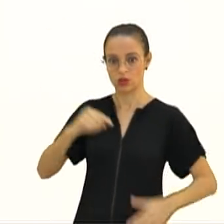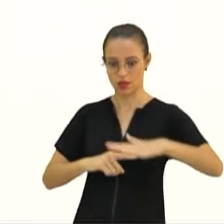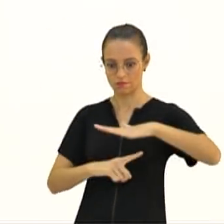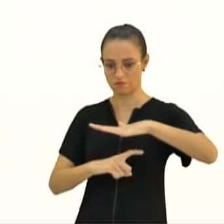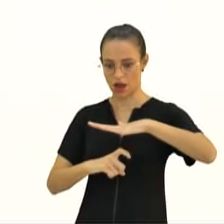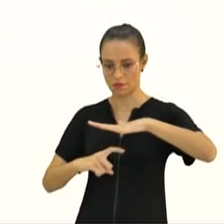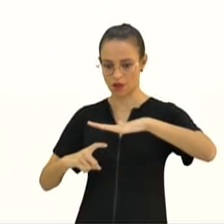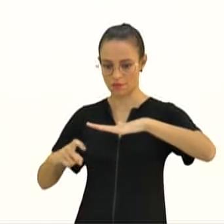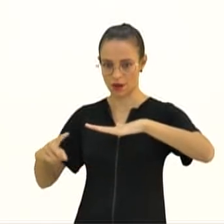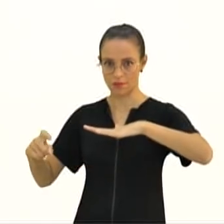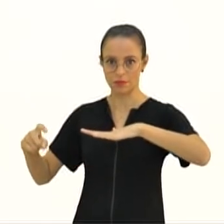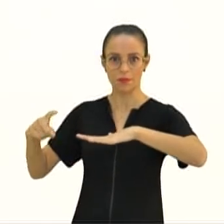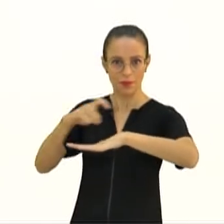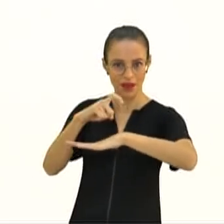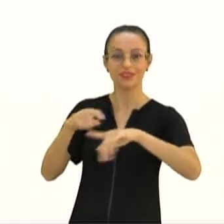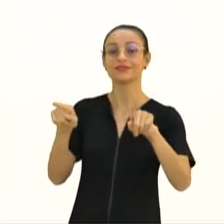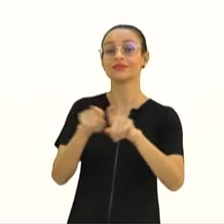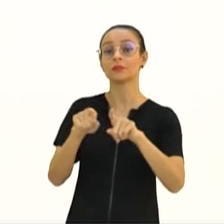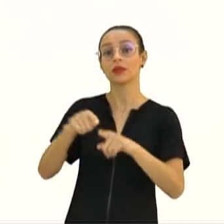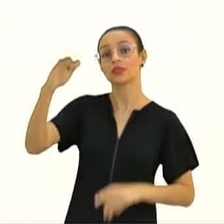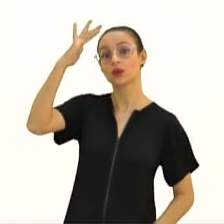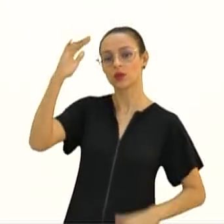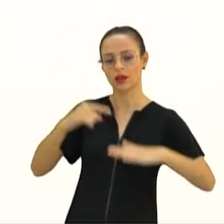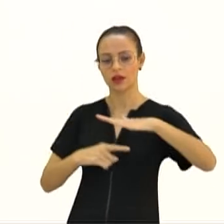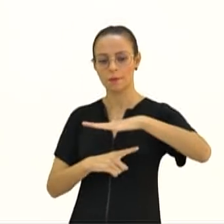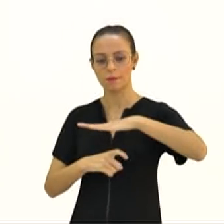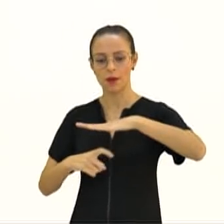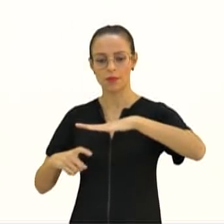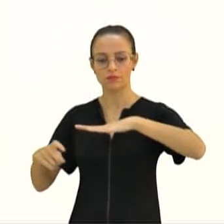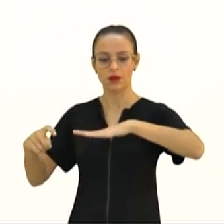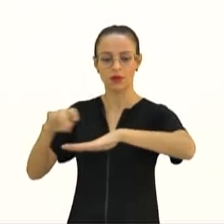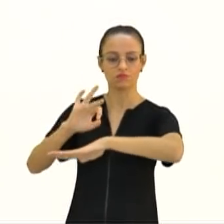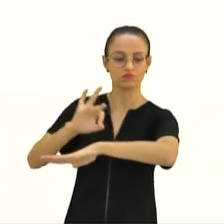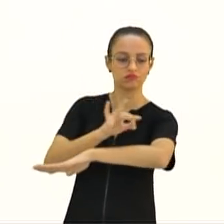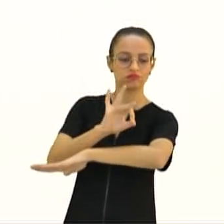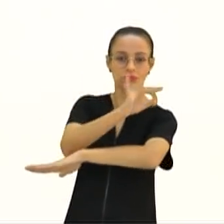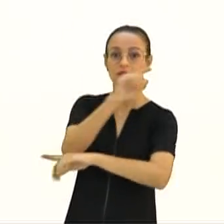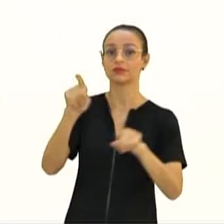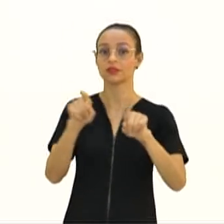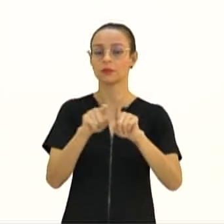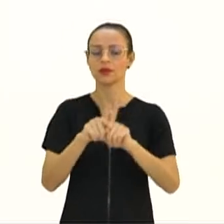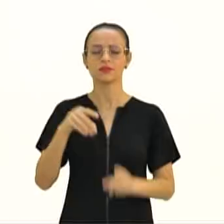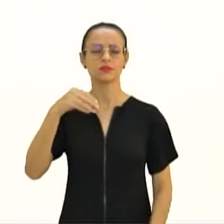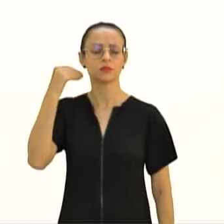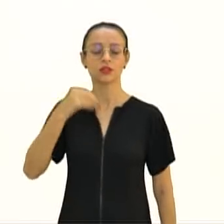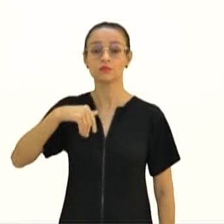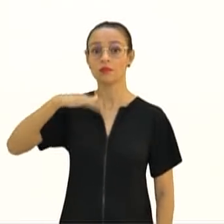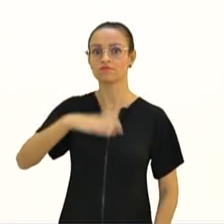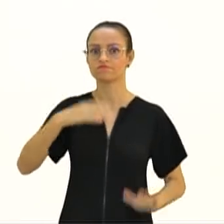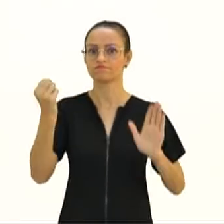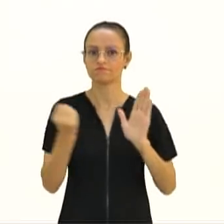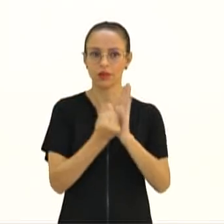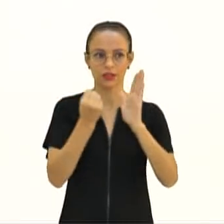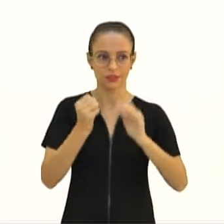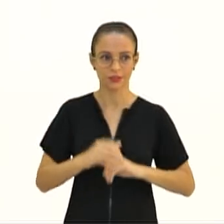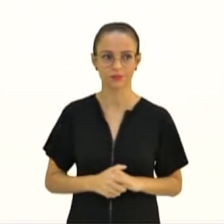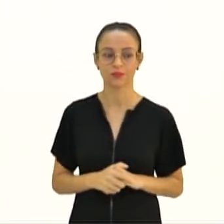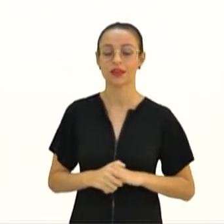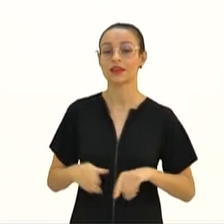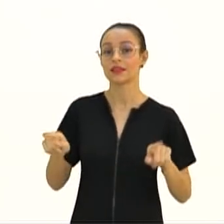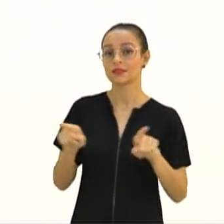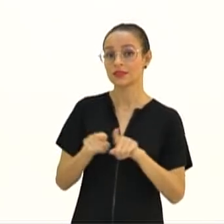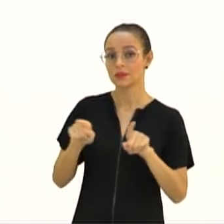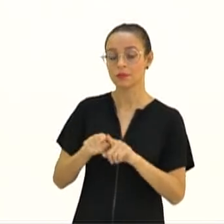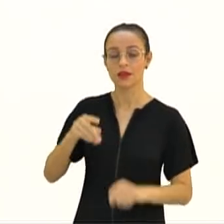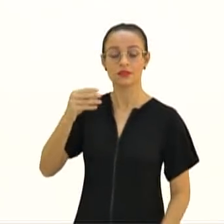a abiogênese, né? E também os experimentos mais marcantes que definiram isso. Muito bem. A hipótese heterotrófica